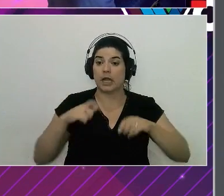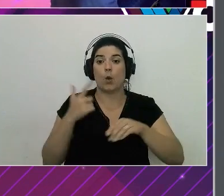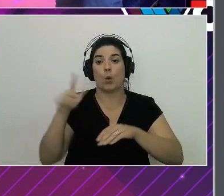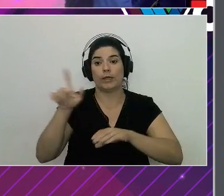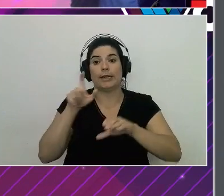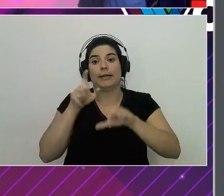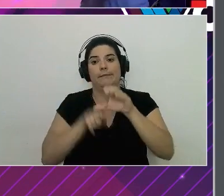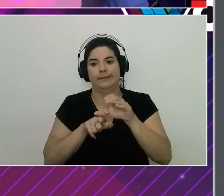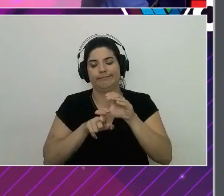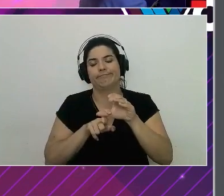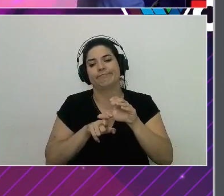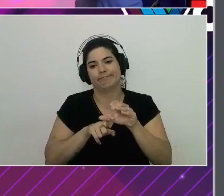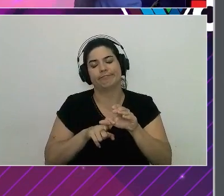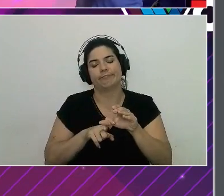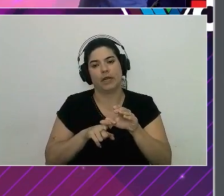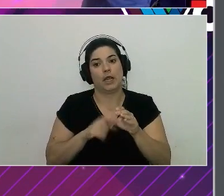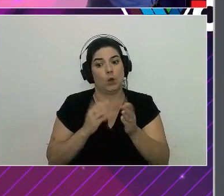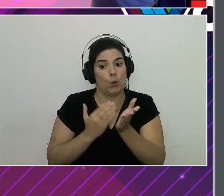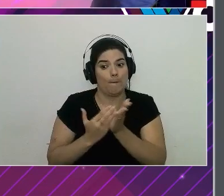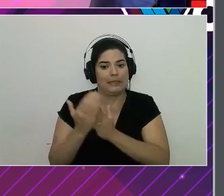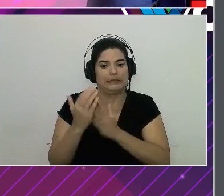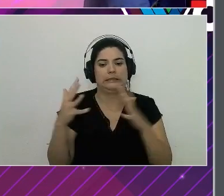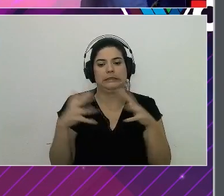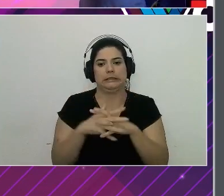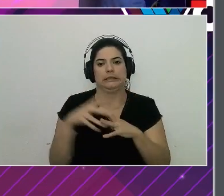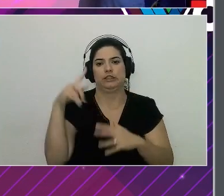pouco da complexidade de como você vai fazer o teste.